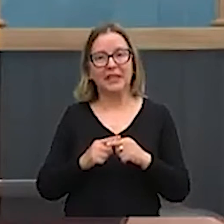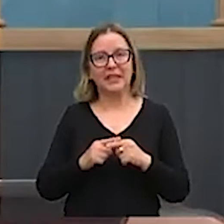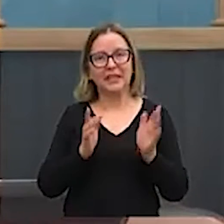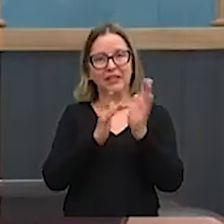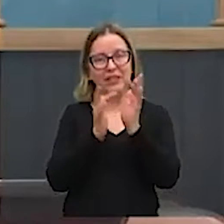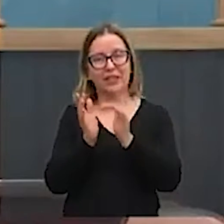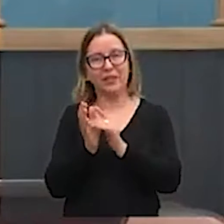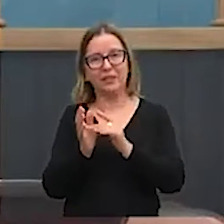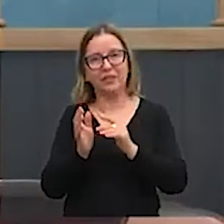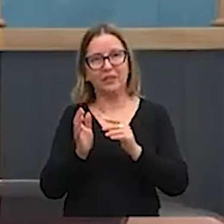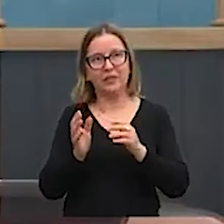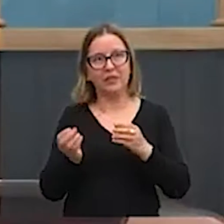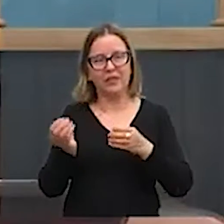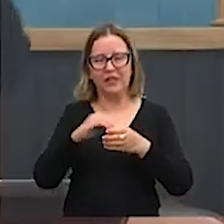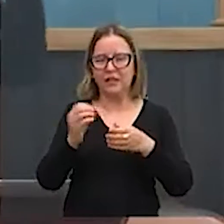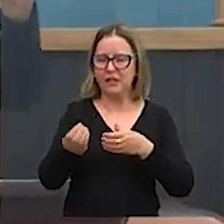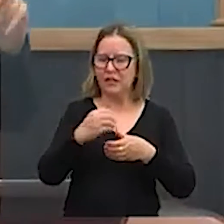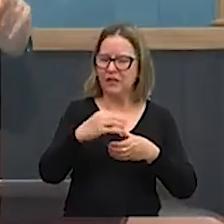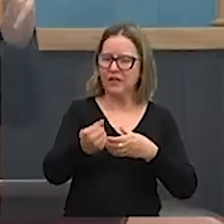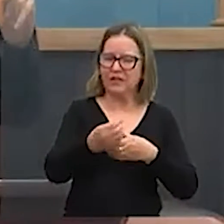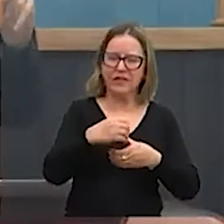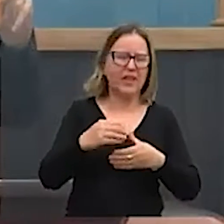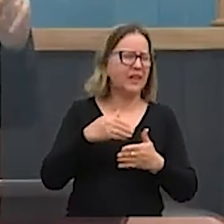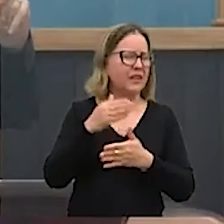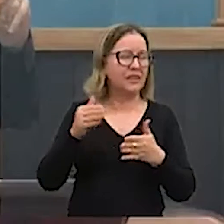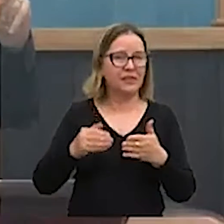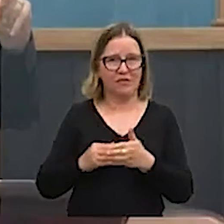a todos sem distinção.